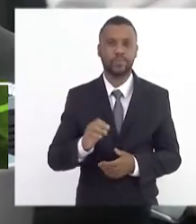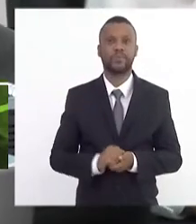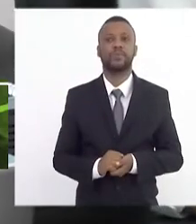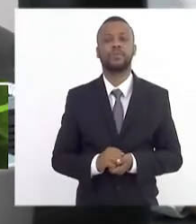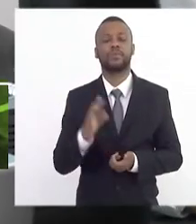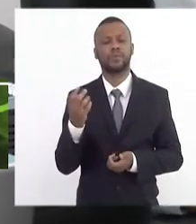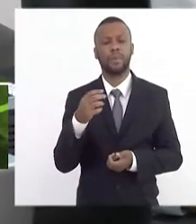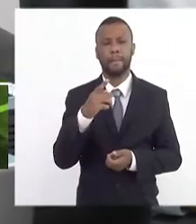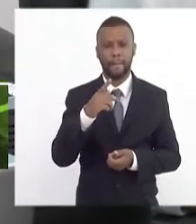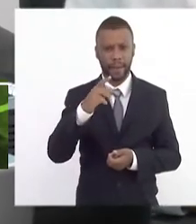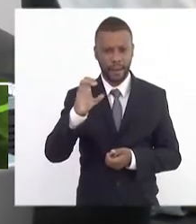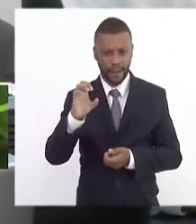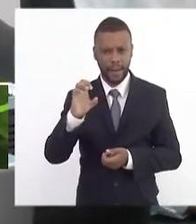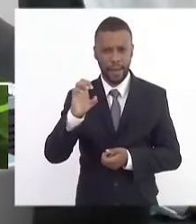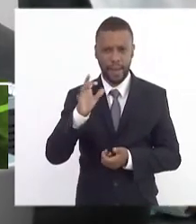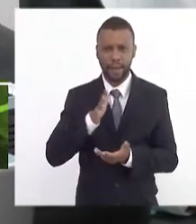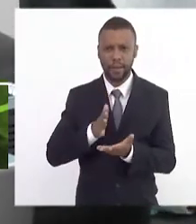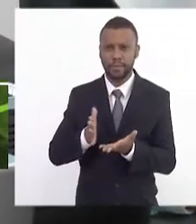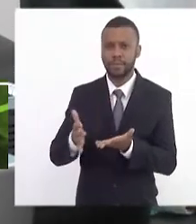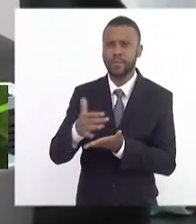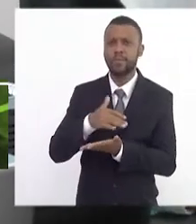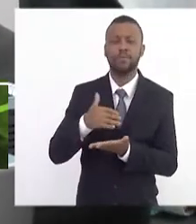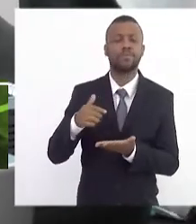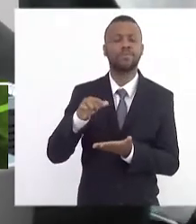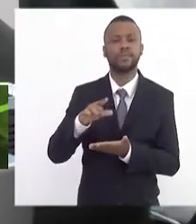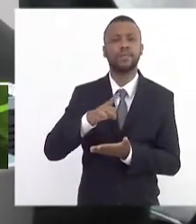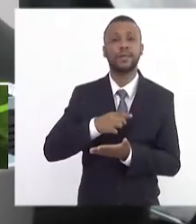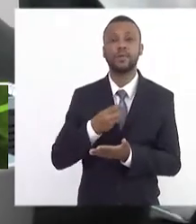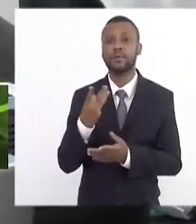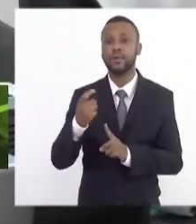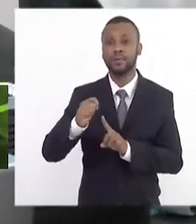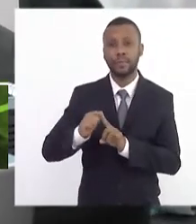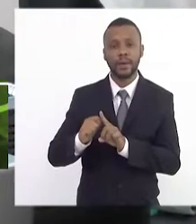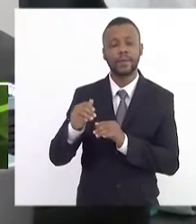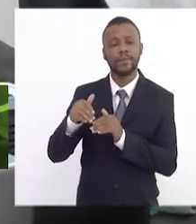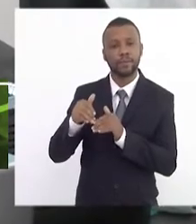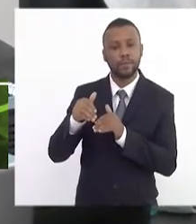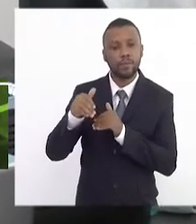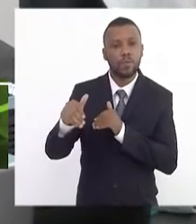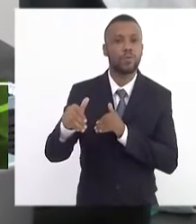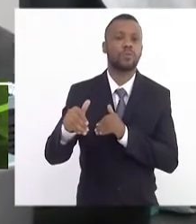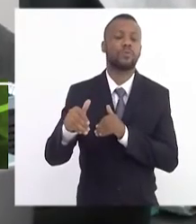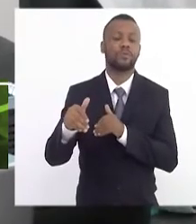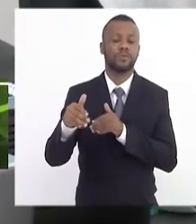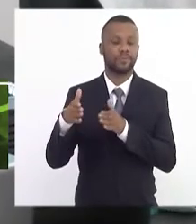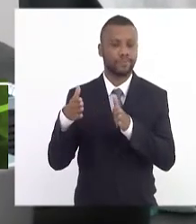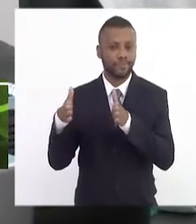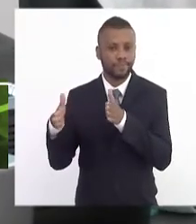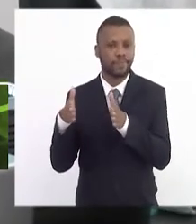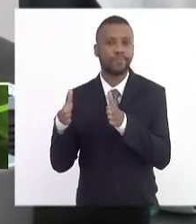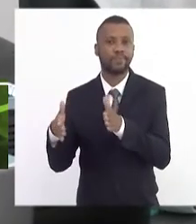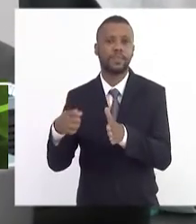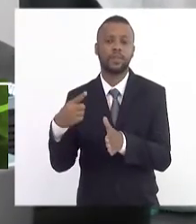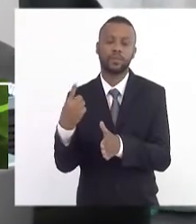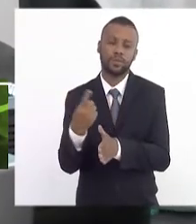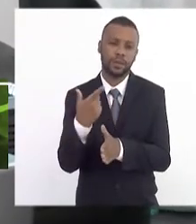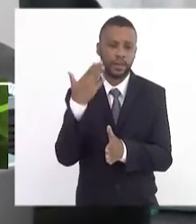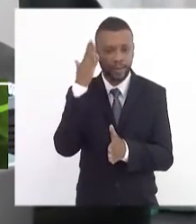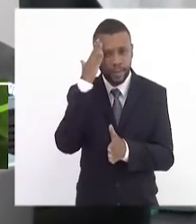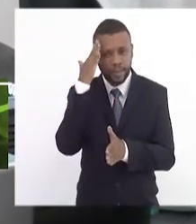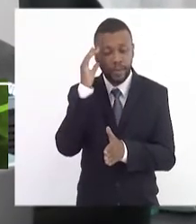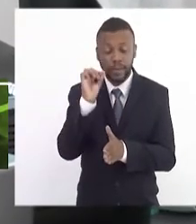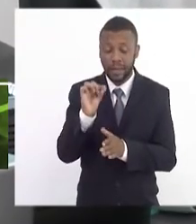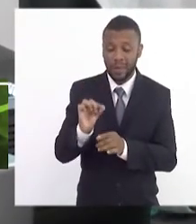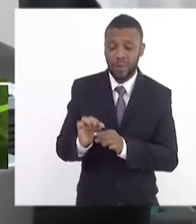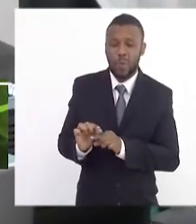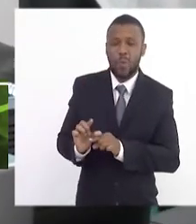PE, já nos três primeiros meses, é absolutamente alta,